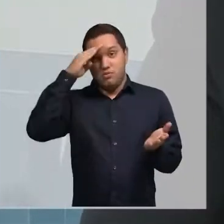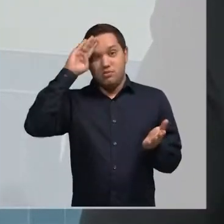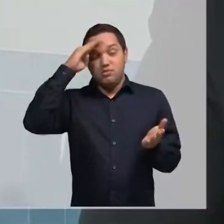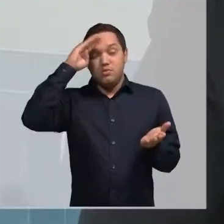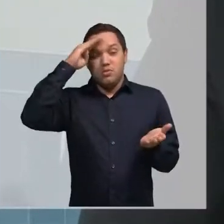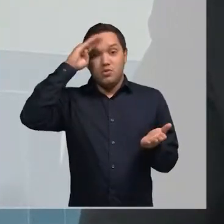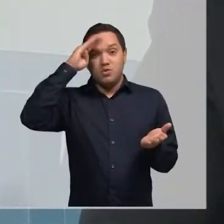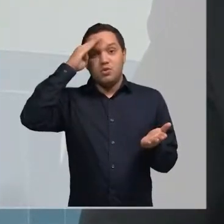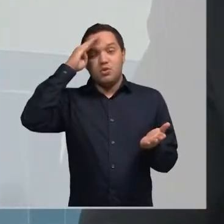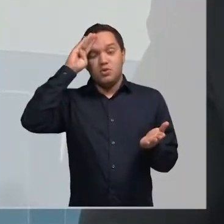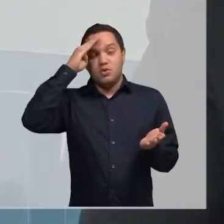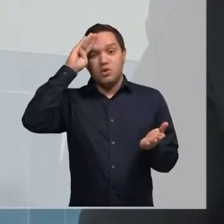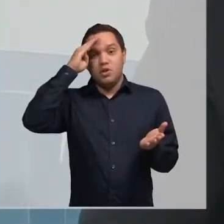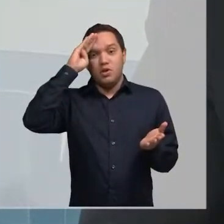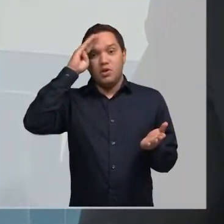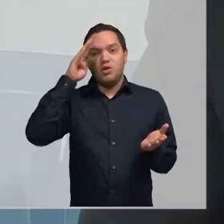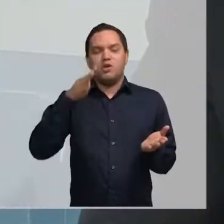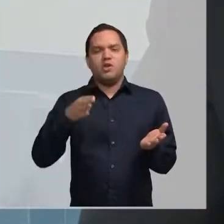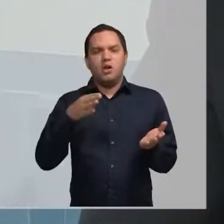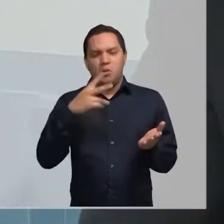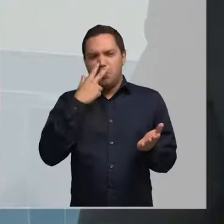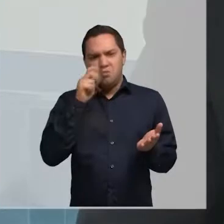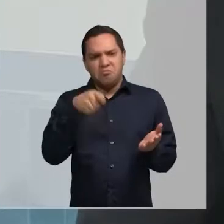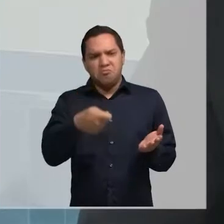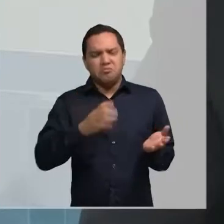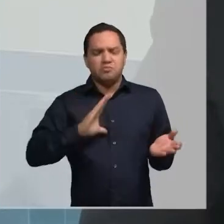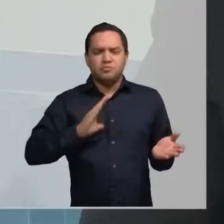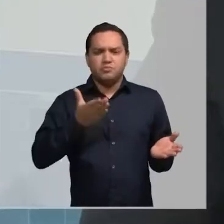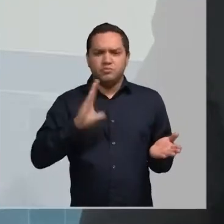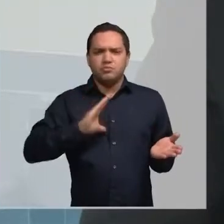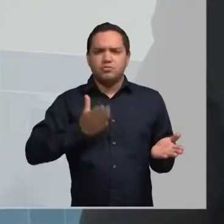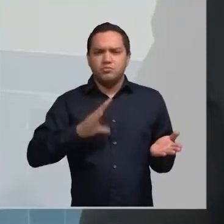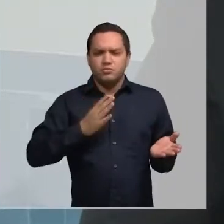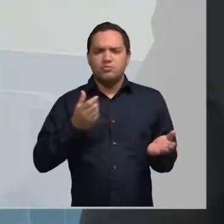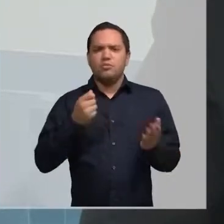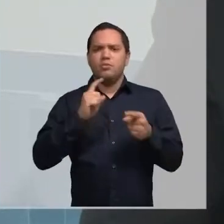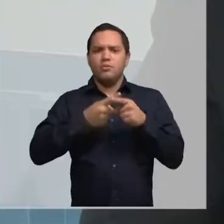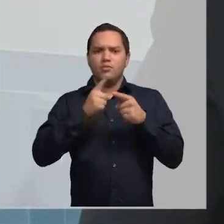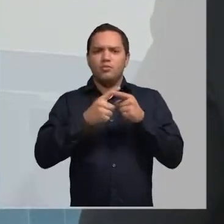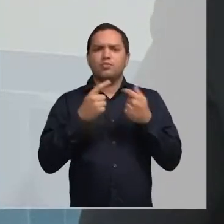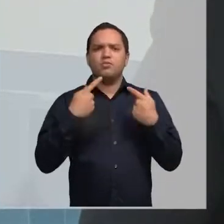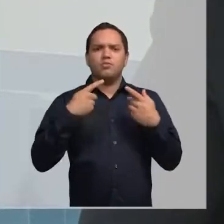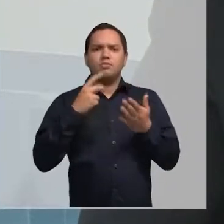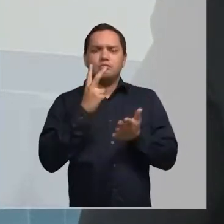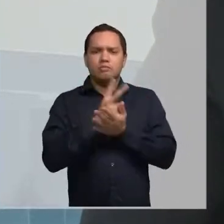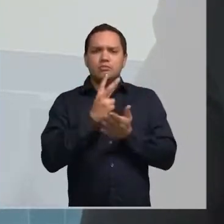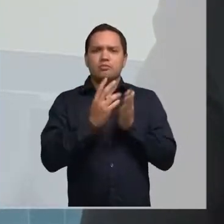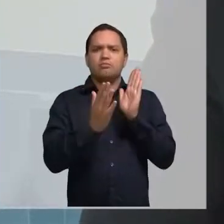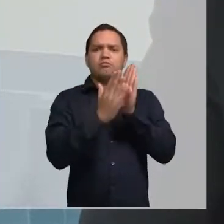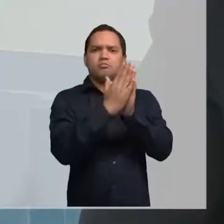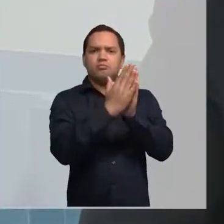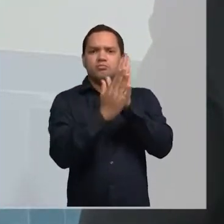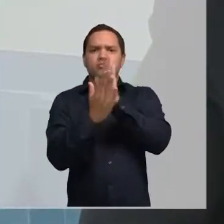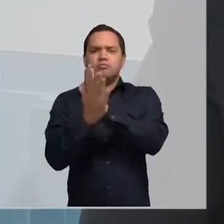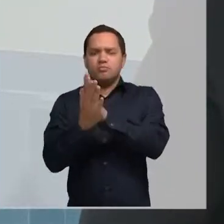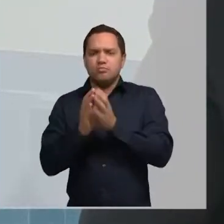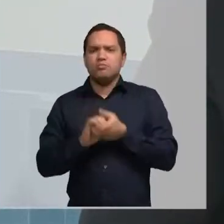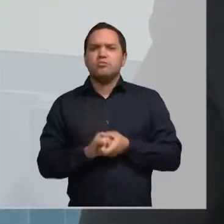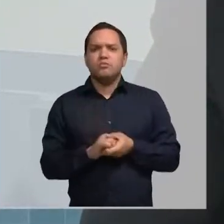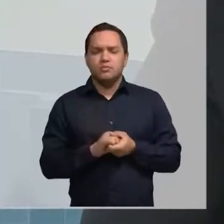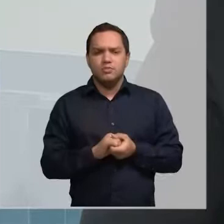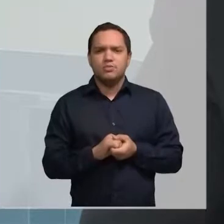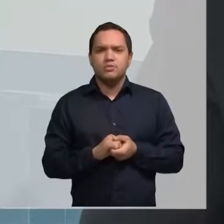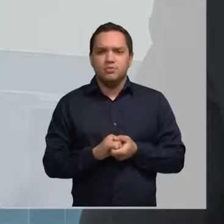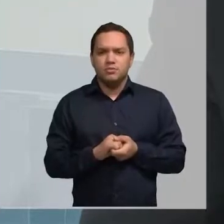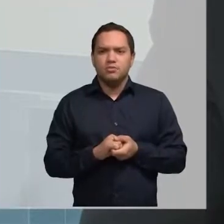ontem e só faz quem tem coragem. E só faz quem não tem Rabo preso. rabo preso. E isso, a